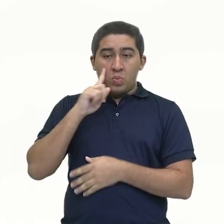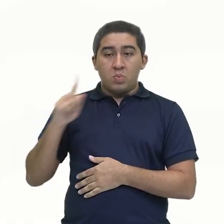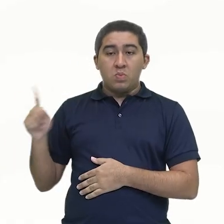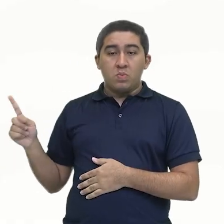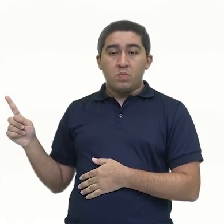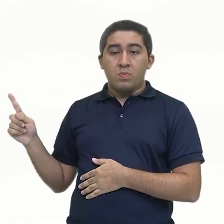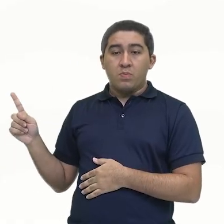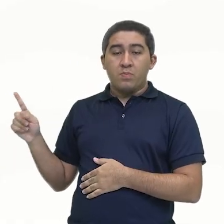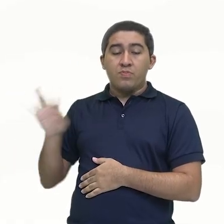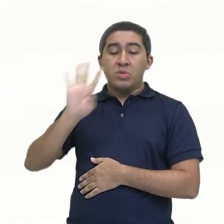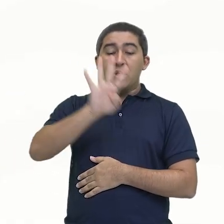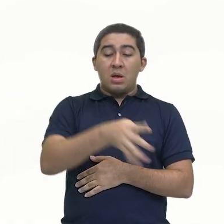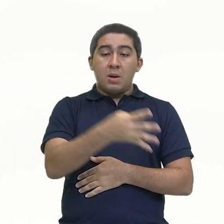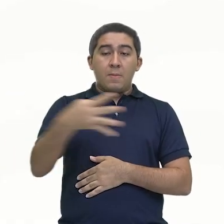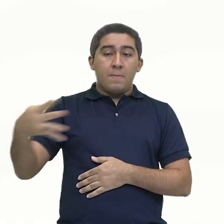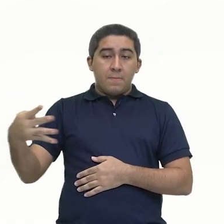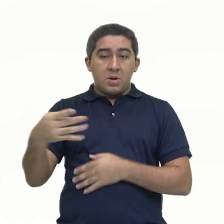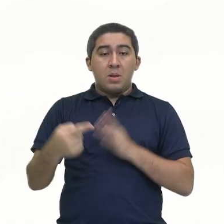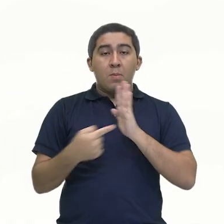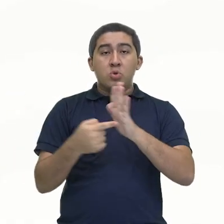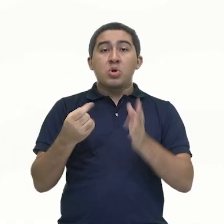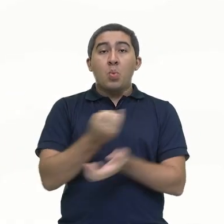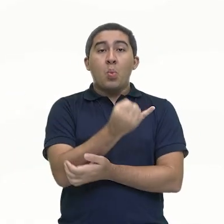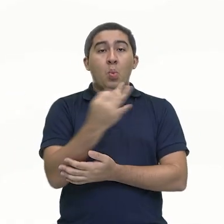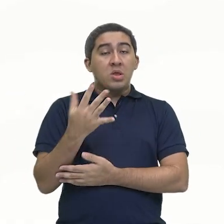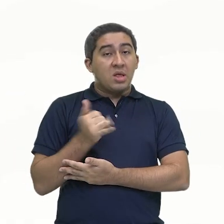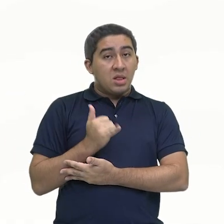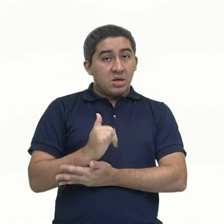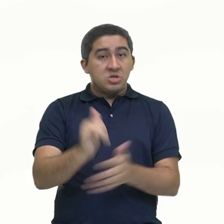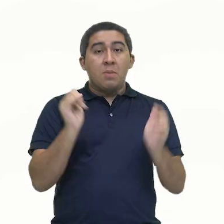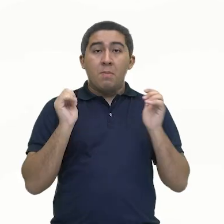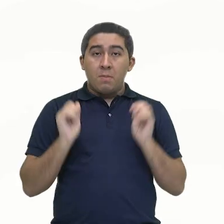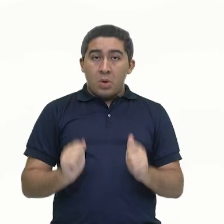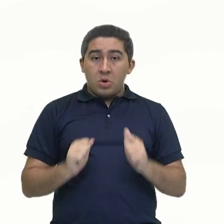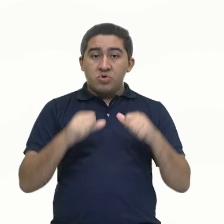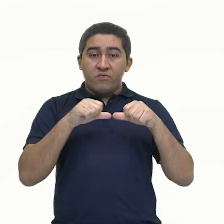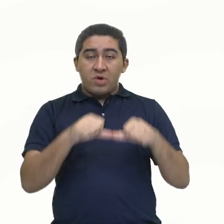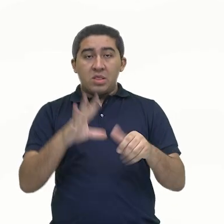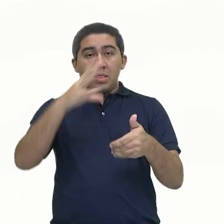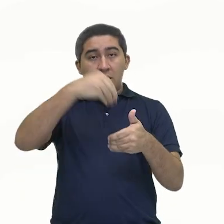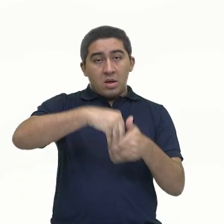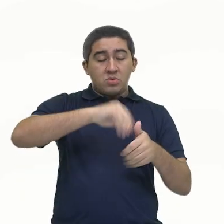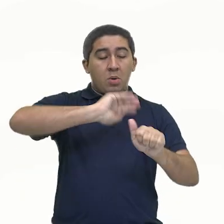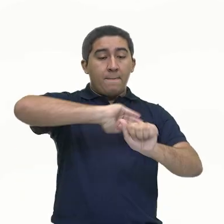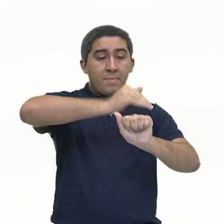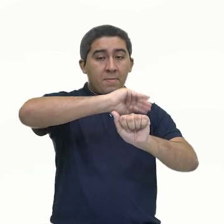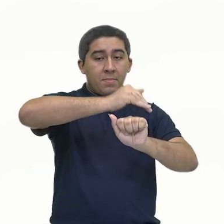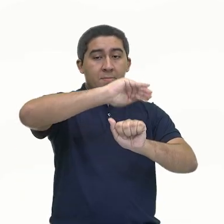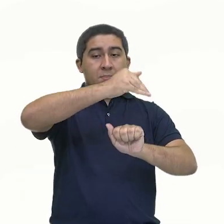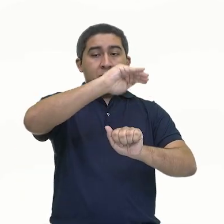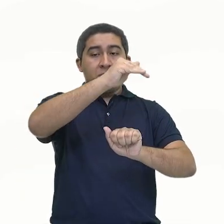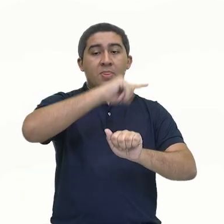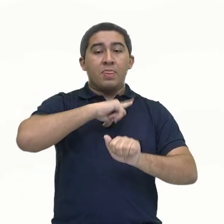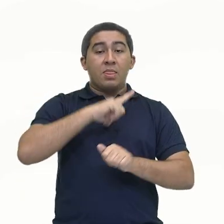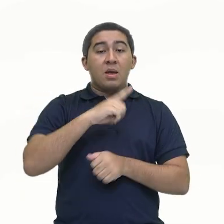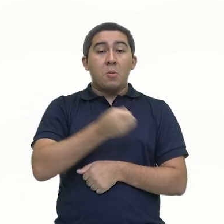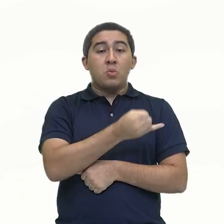aqui essa tabelinha que são os níveis de energia. Cada nível de energia comporta o